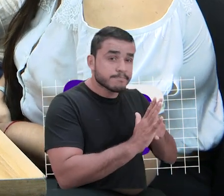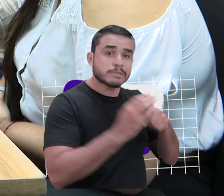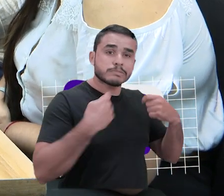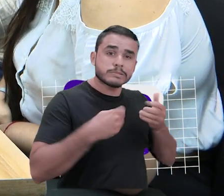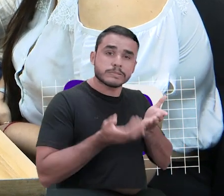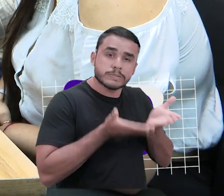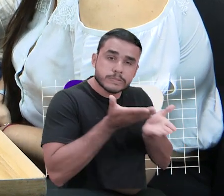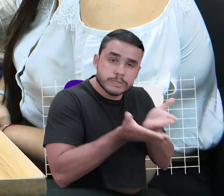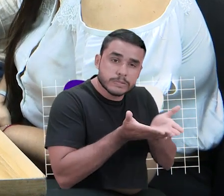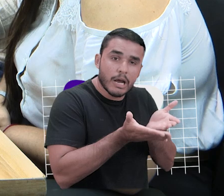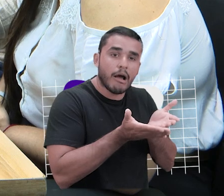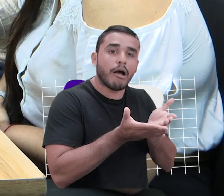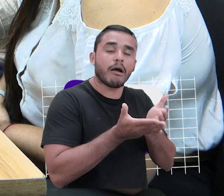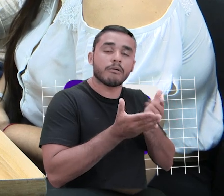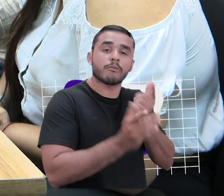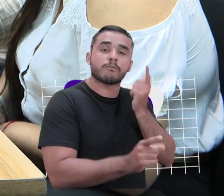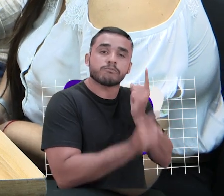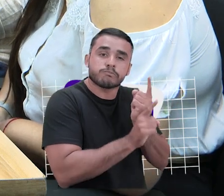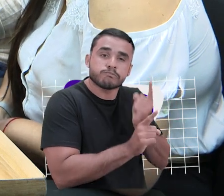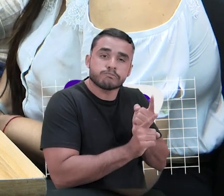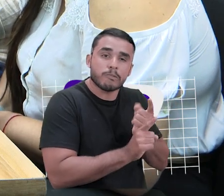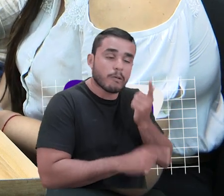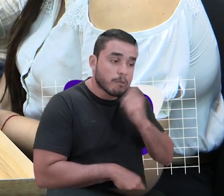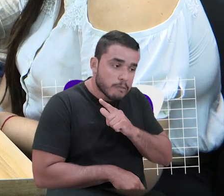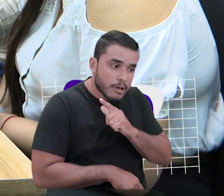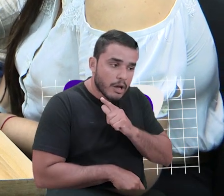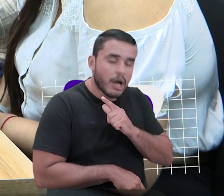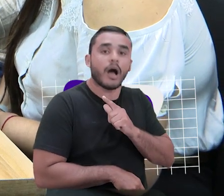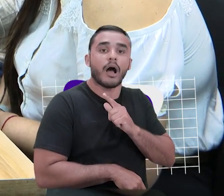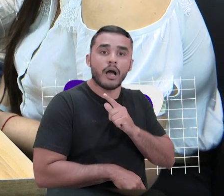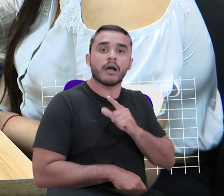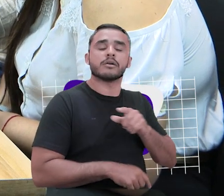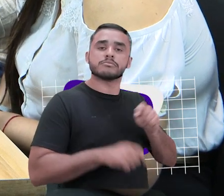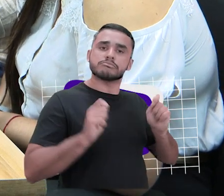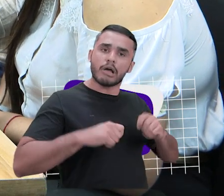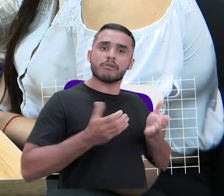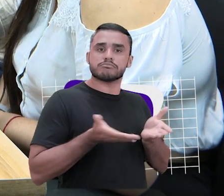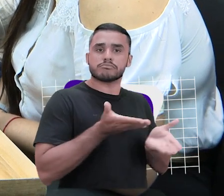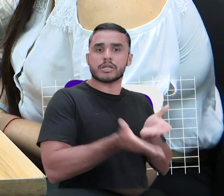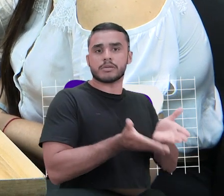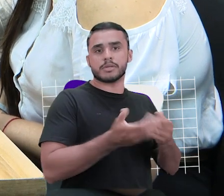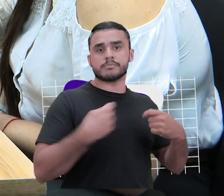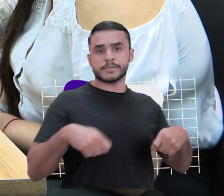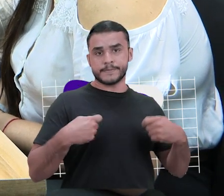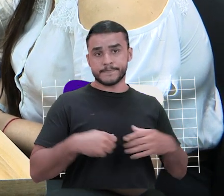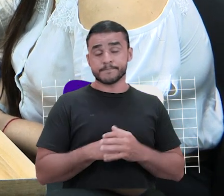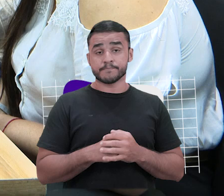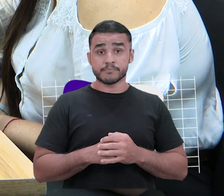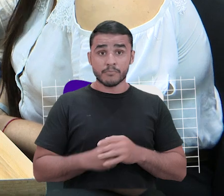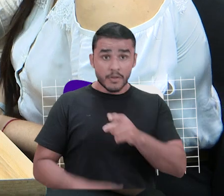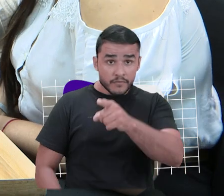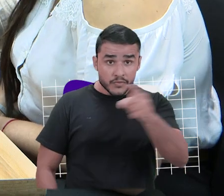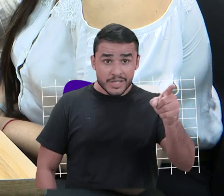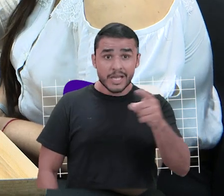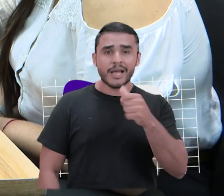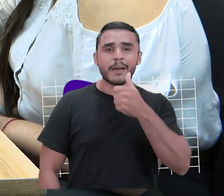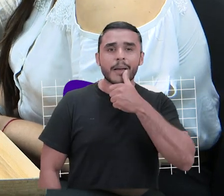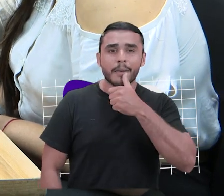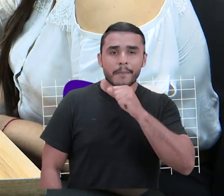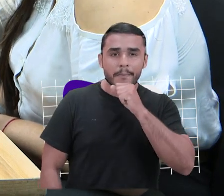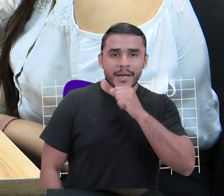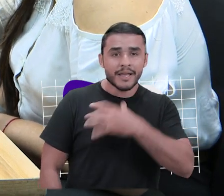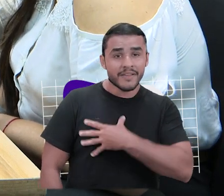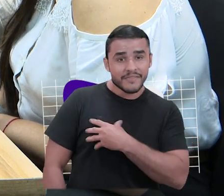mães entenderem, é importante as mães entenderem que o filho dela possui uma diferença que é